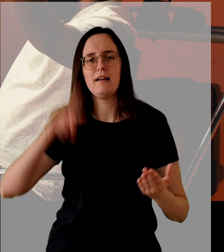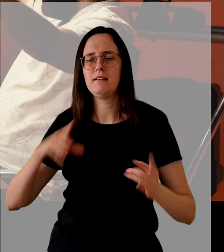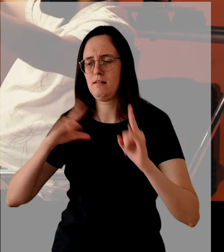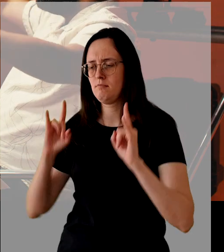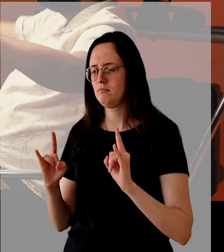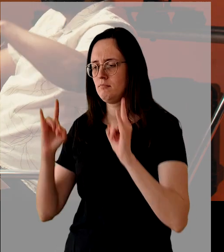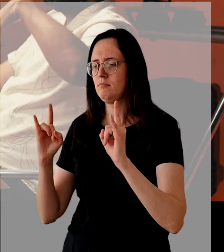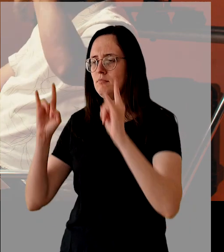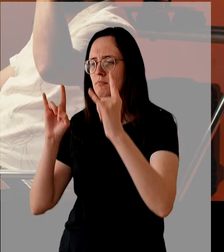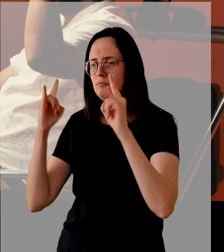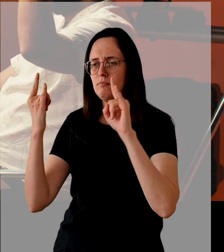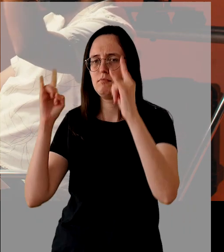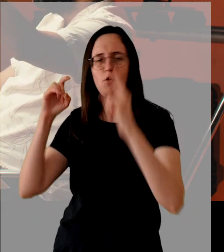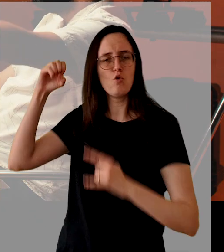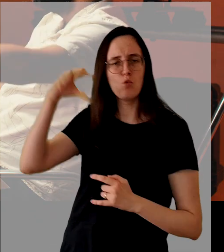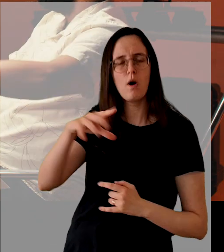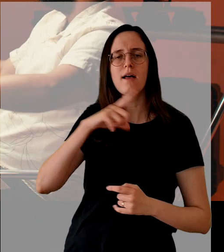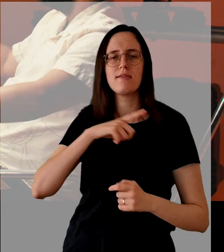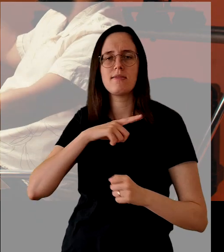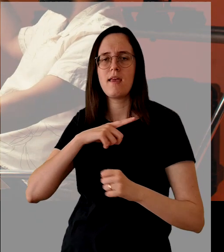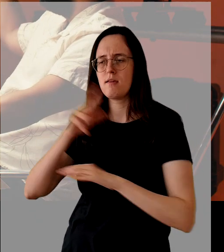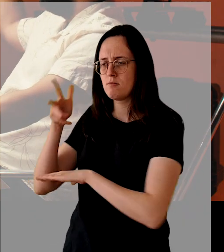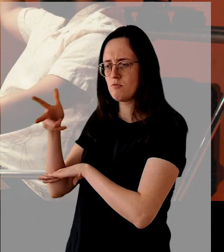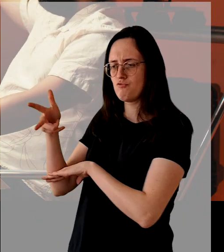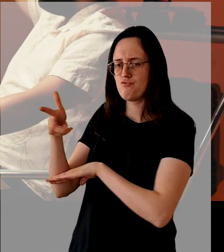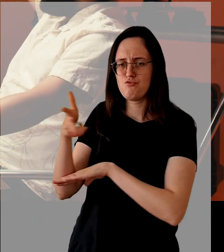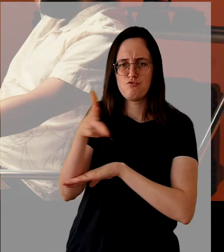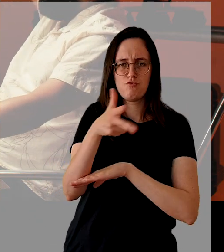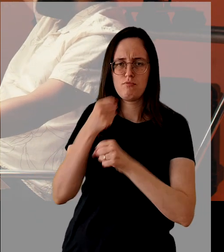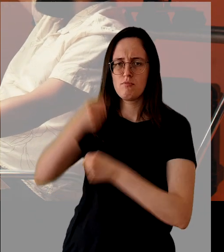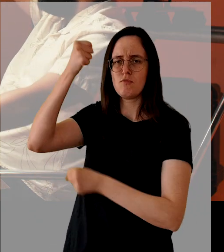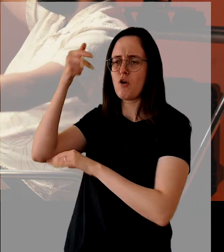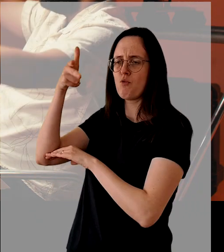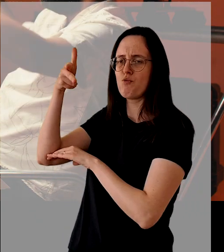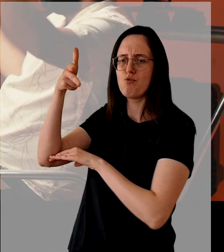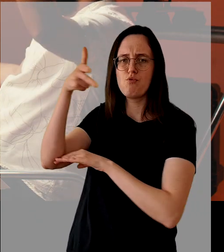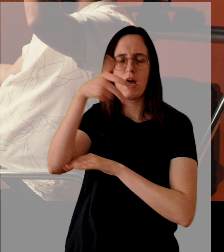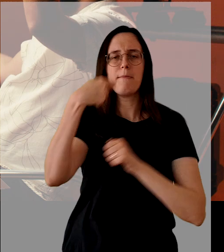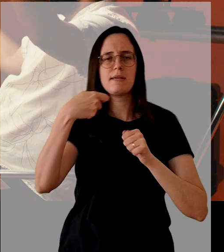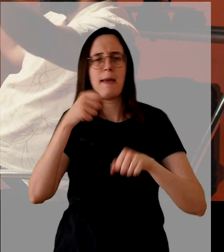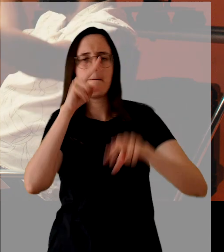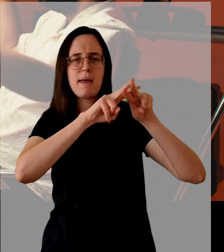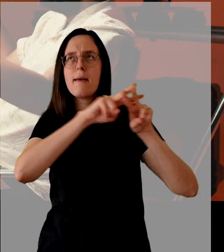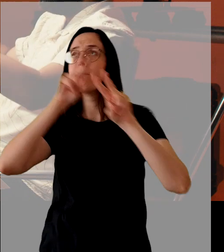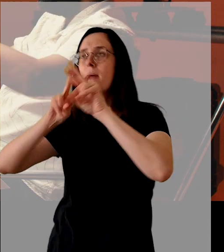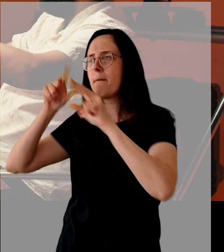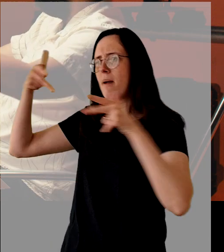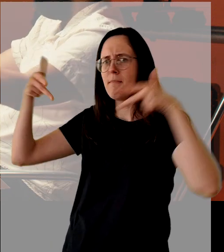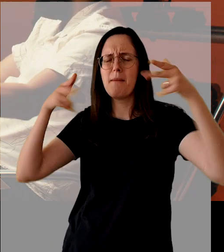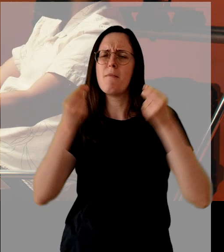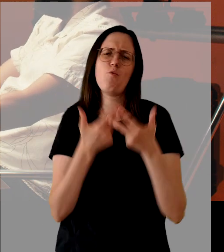andaime para colocar luz, tinha grua, tinha montar câmera de cima, montar câmera de aquela,